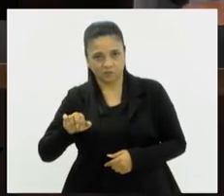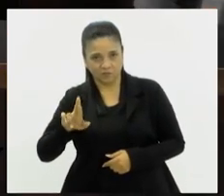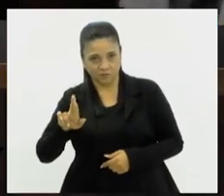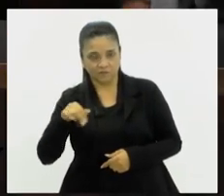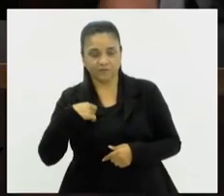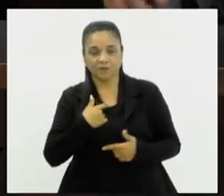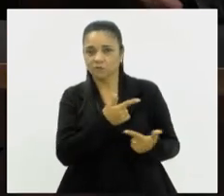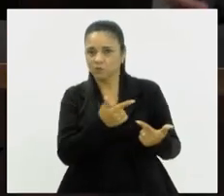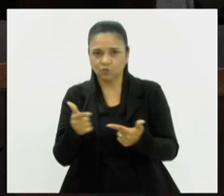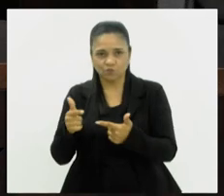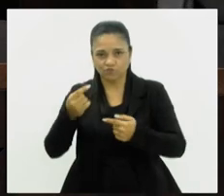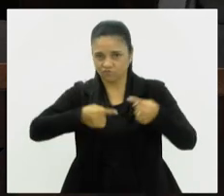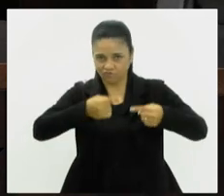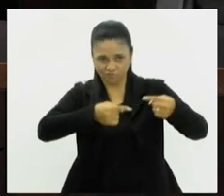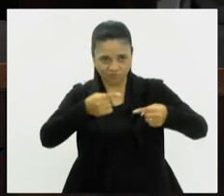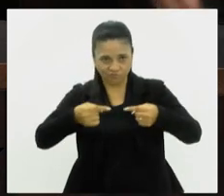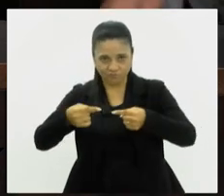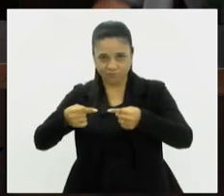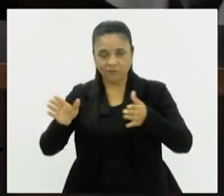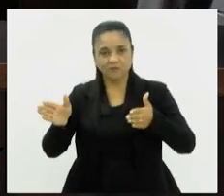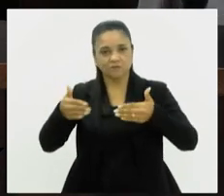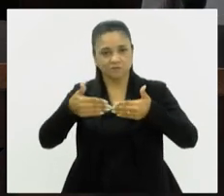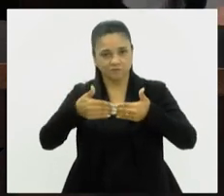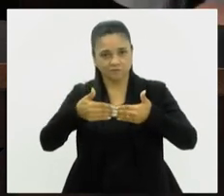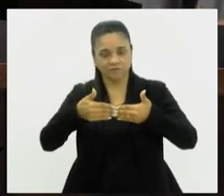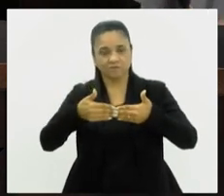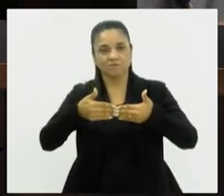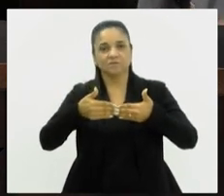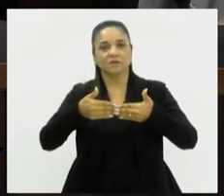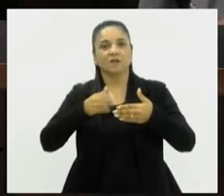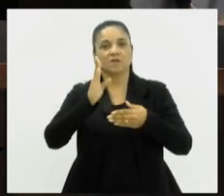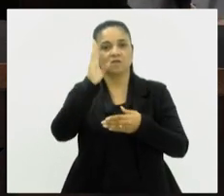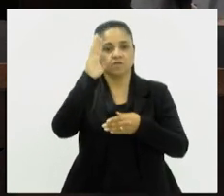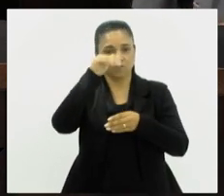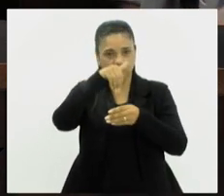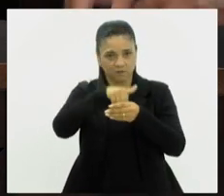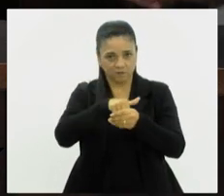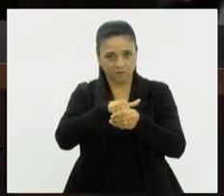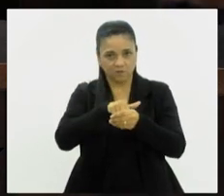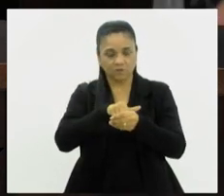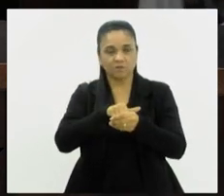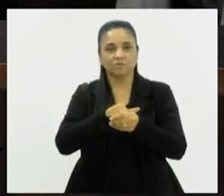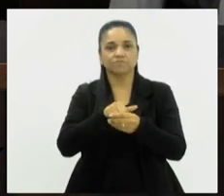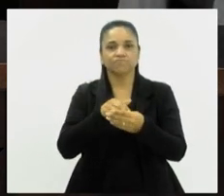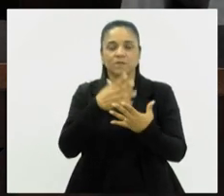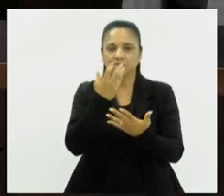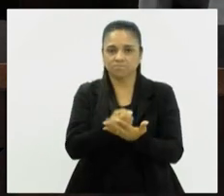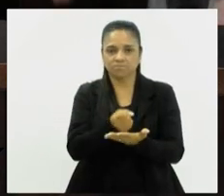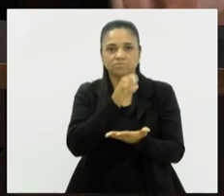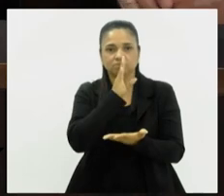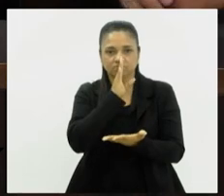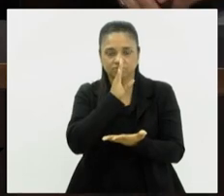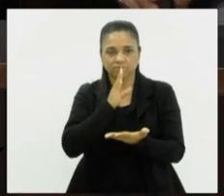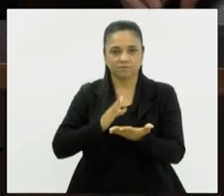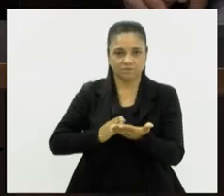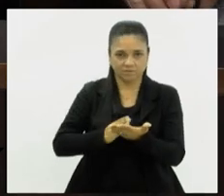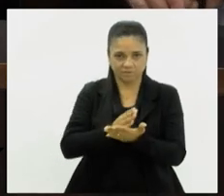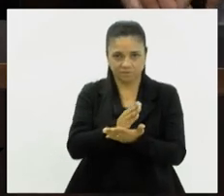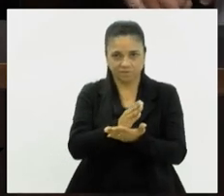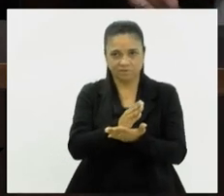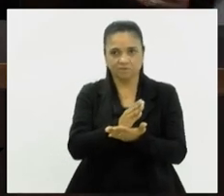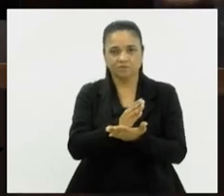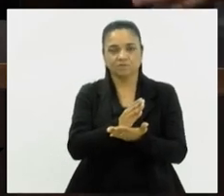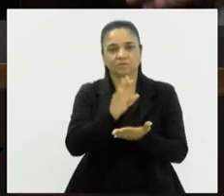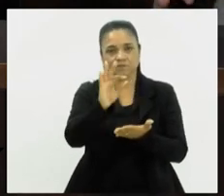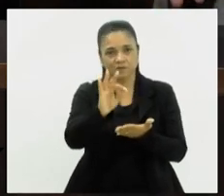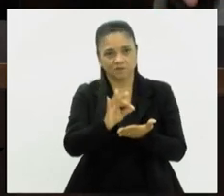Não havendo mais quem queira discutir, encerrada a discussão, em votação. Os senhores que aprovam permaneçam como estão. Aprovado,